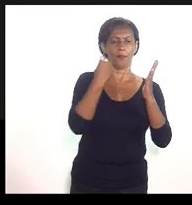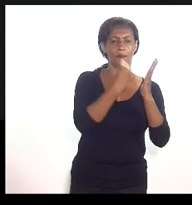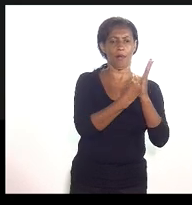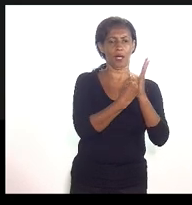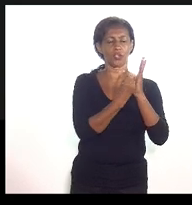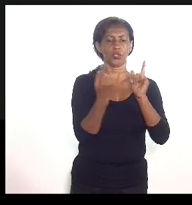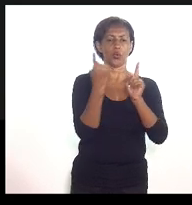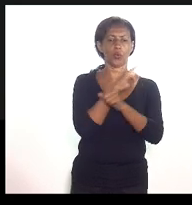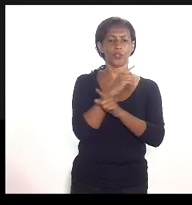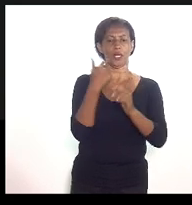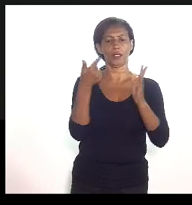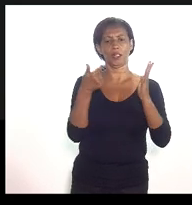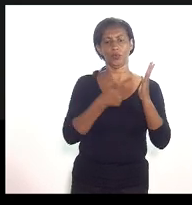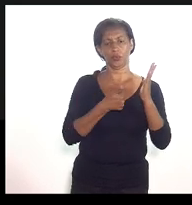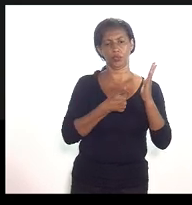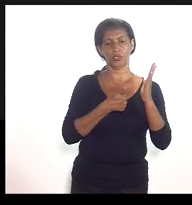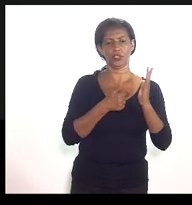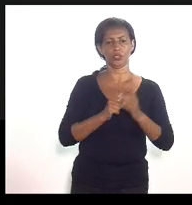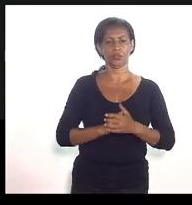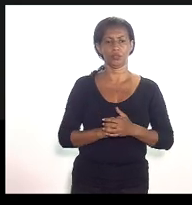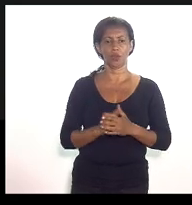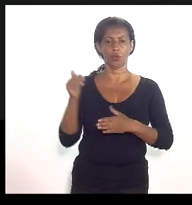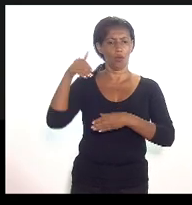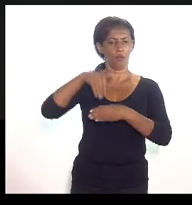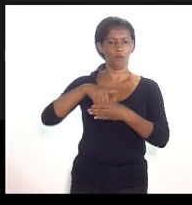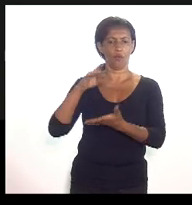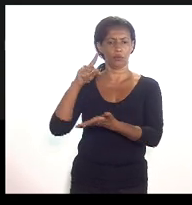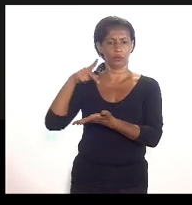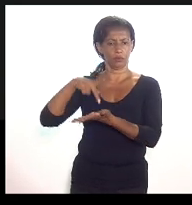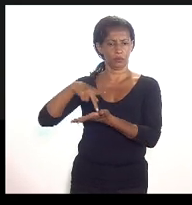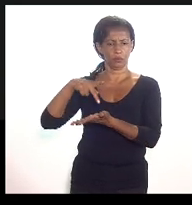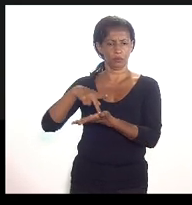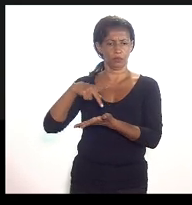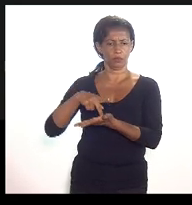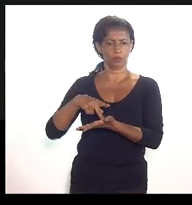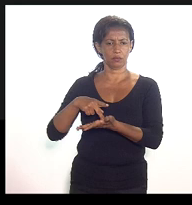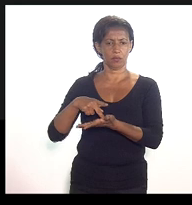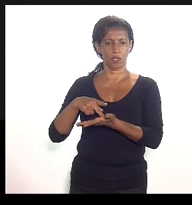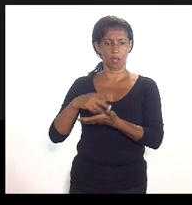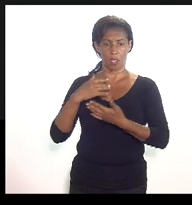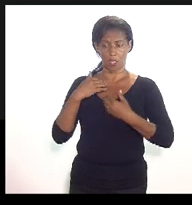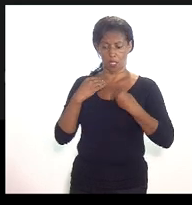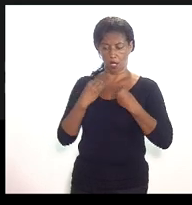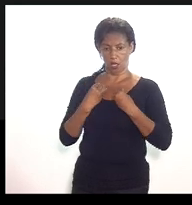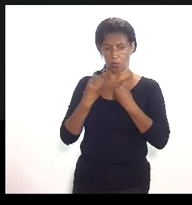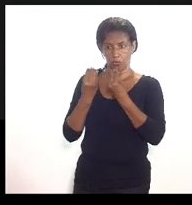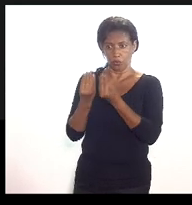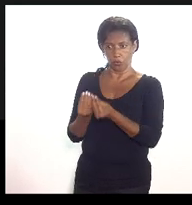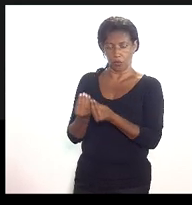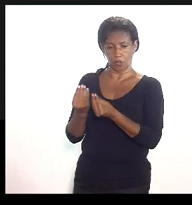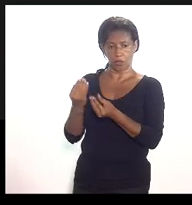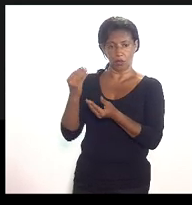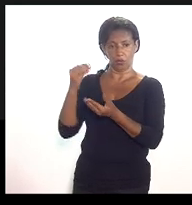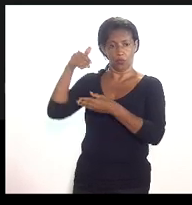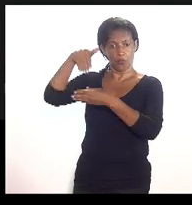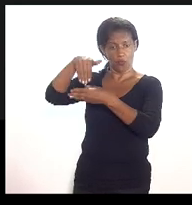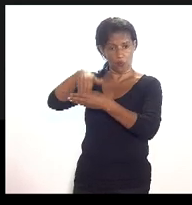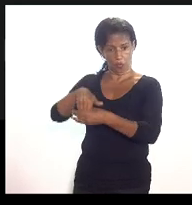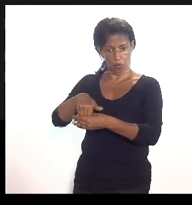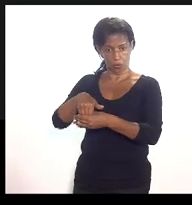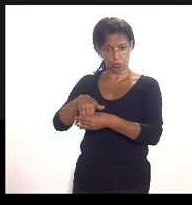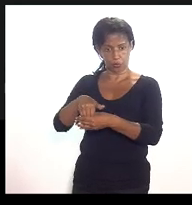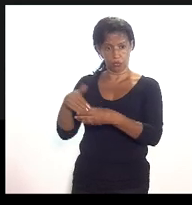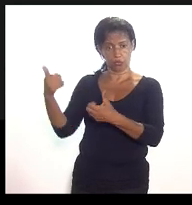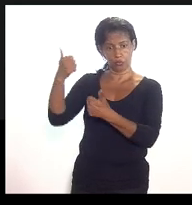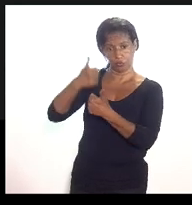emenda 2. Sim, não, eu agradeço. Então, não é o voto original. Eu estou dando voto no lugar do deputado Rodrigo, do deputado Chico Machado,